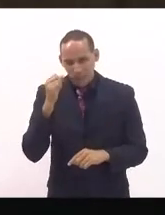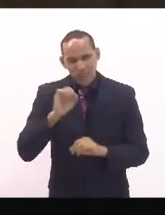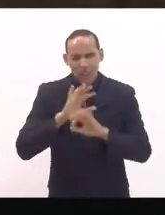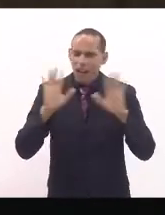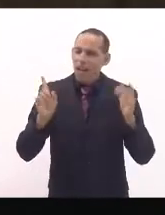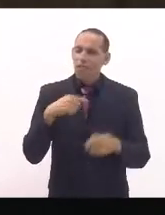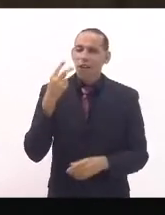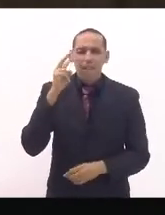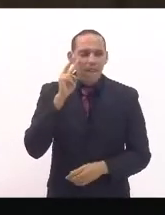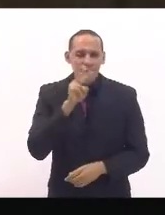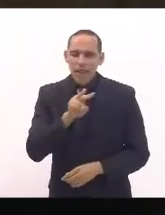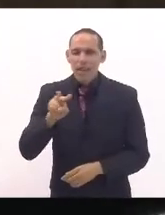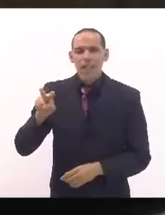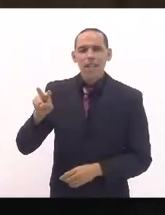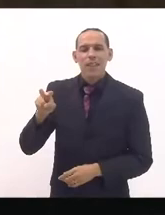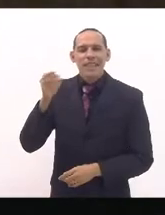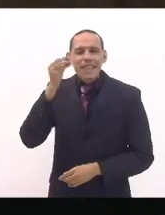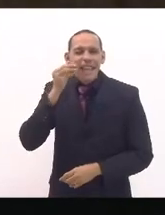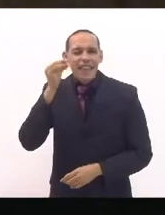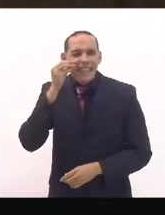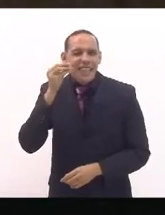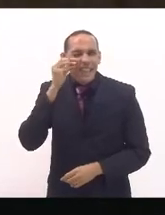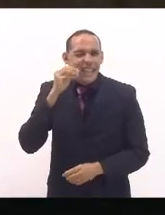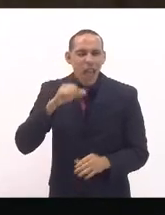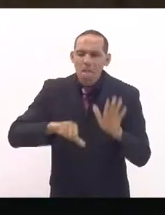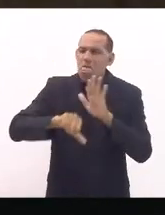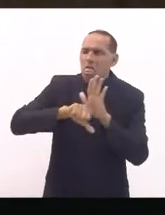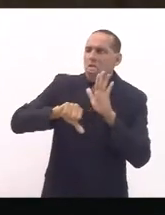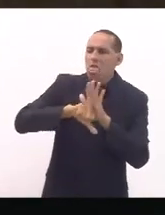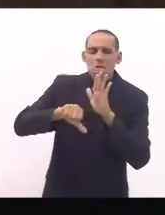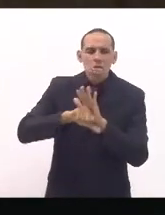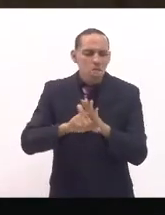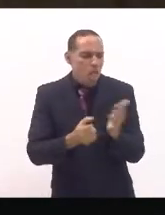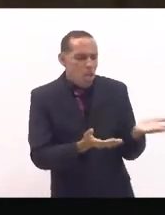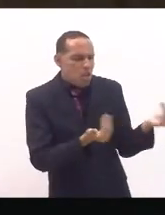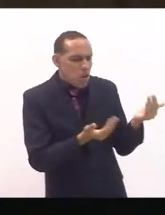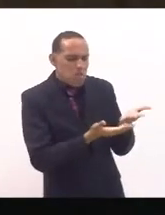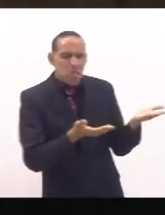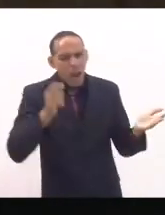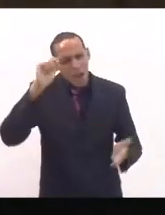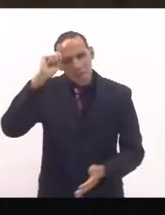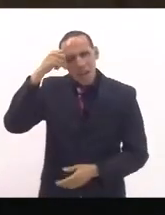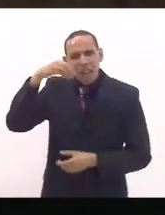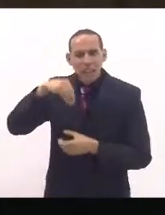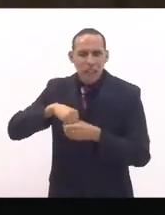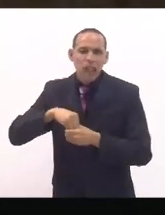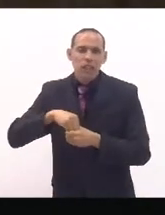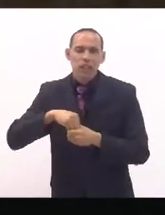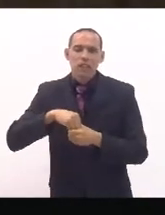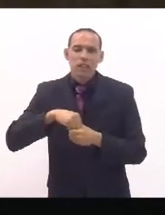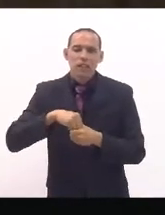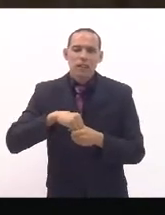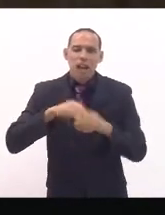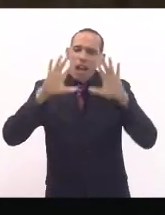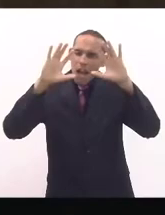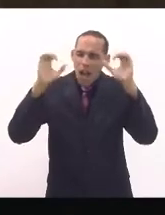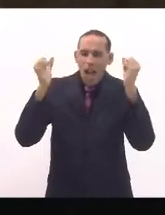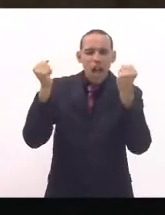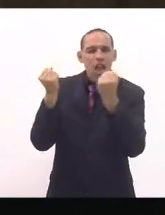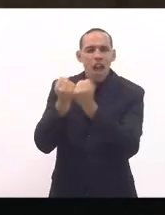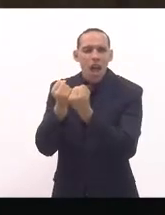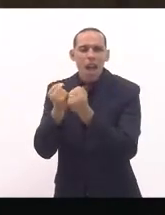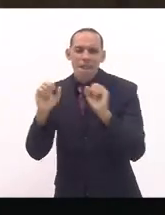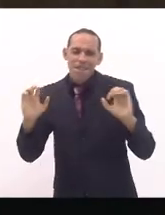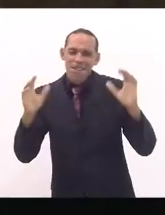a gente vê a tentativa de criminalizar a juventude preta que está dentro dos estádios fazendo a